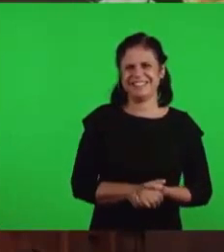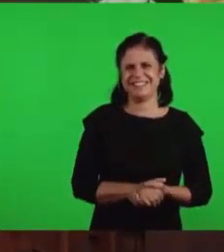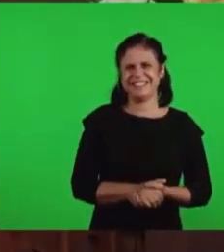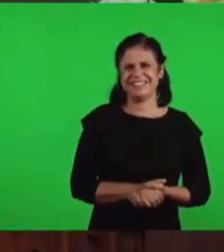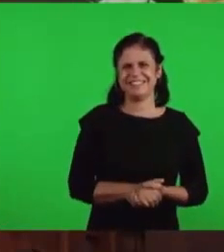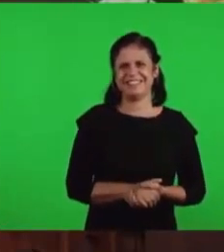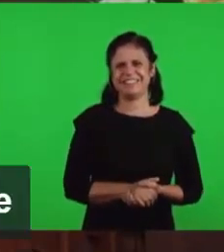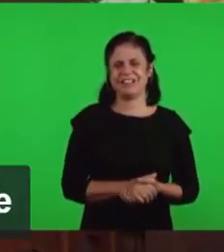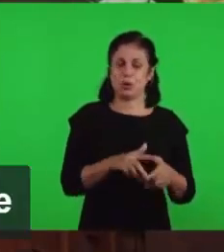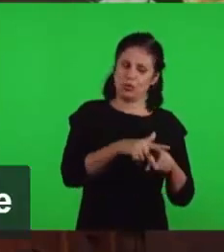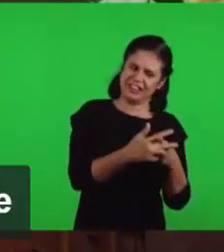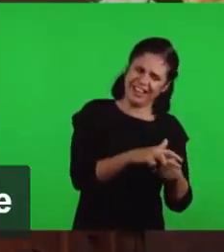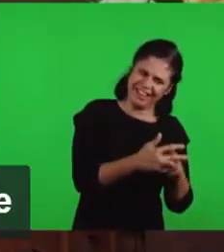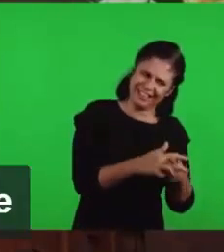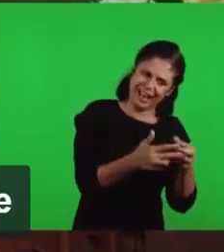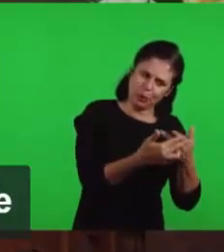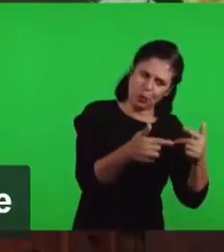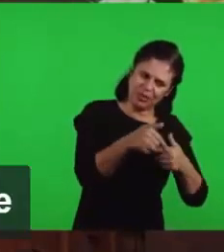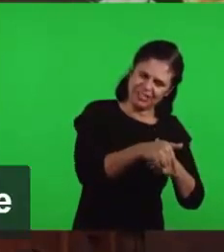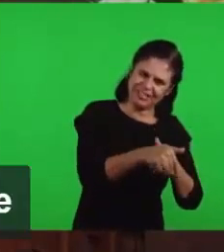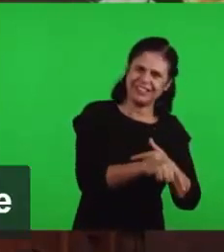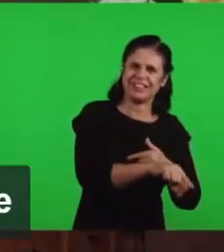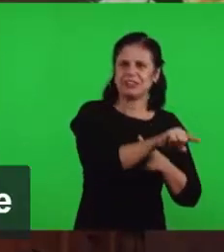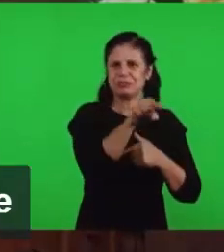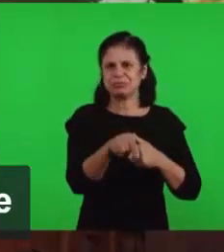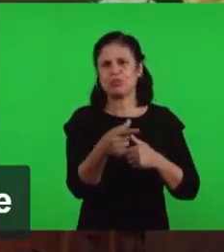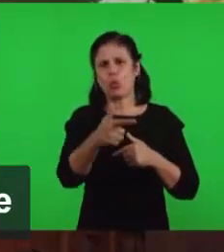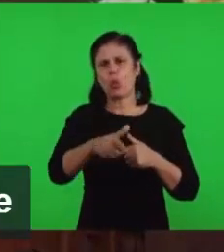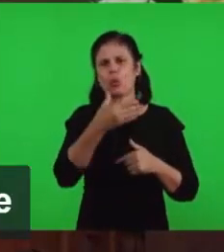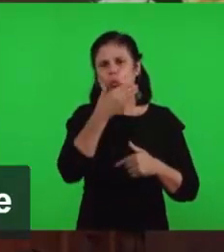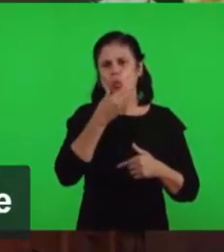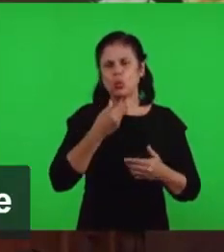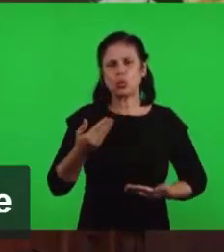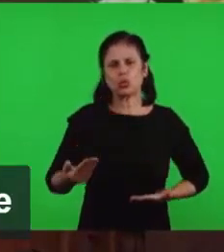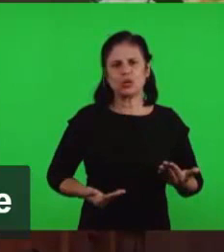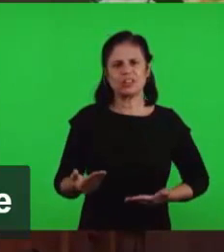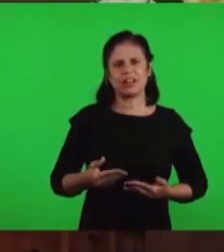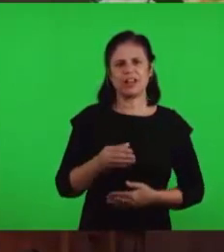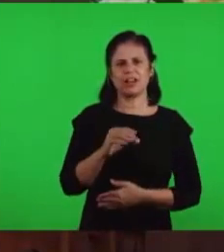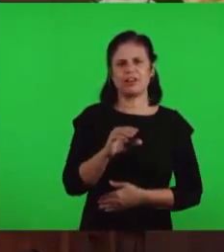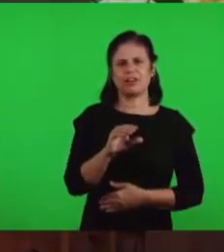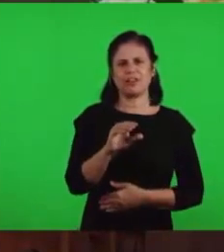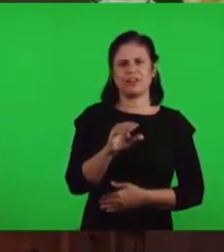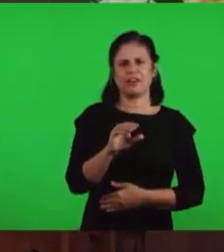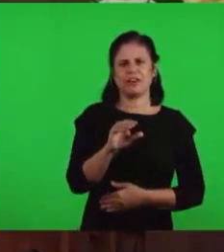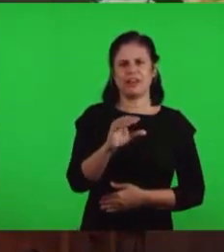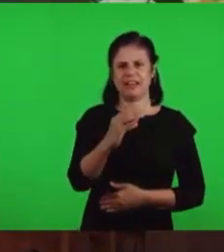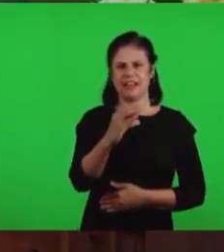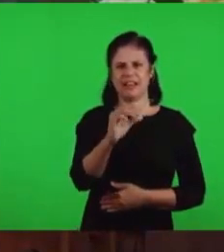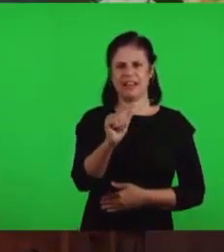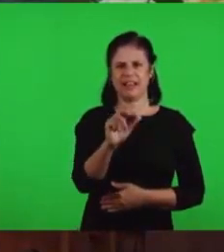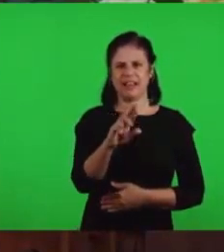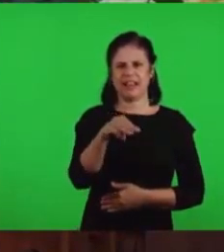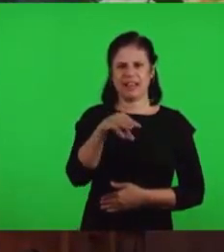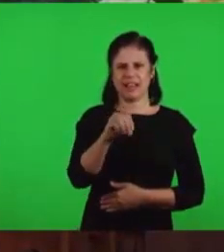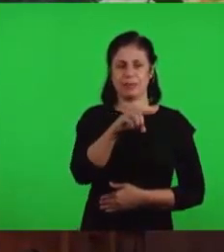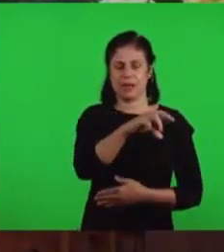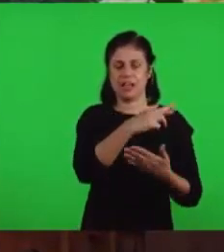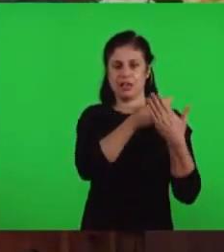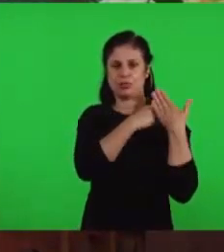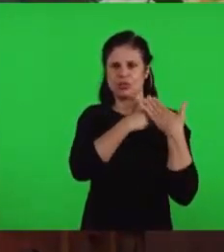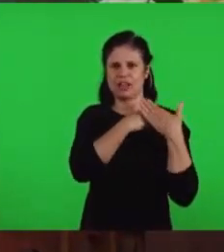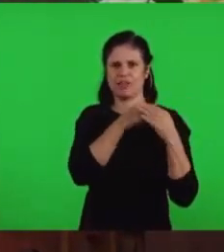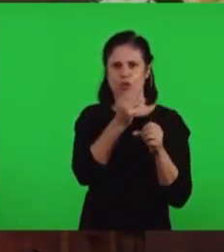corrigir também tem o nosso irmão Carmo que é o responsável por pelo setor lá do presbitério de construções